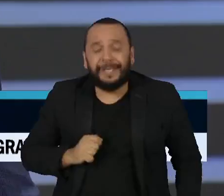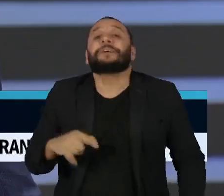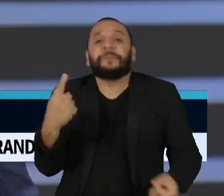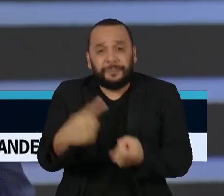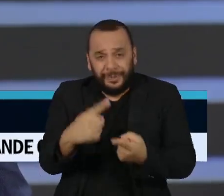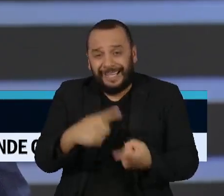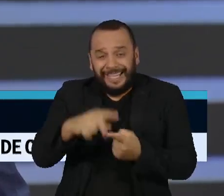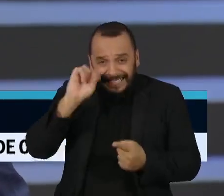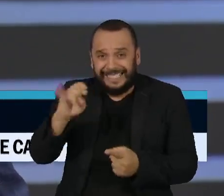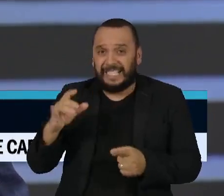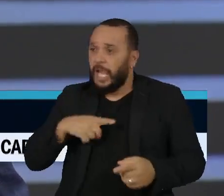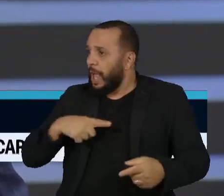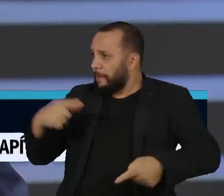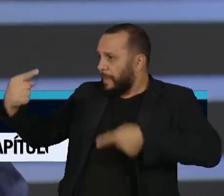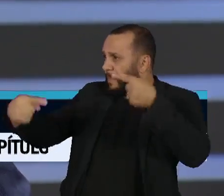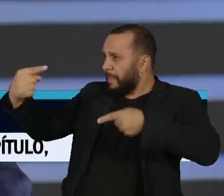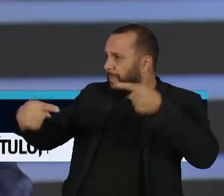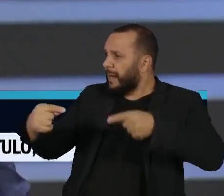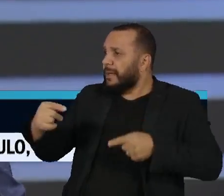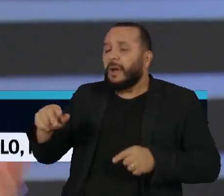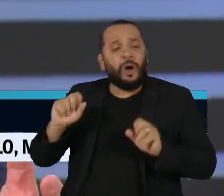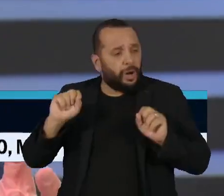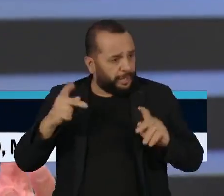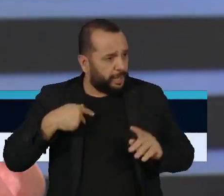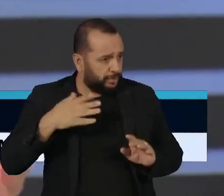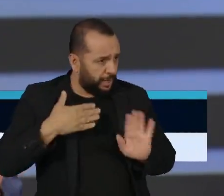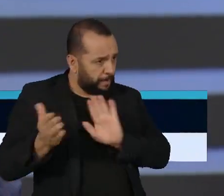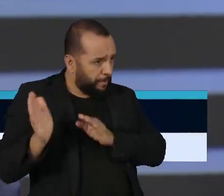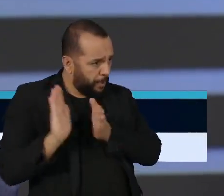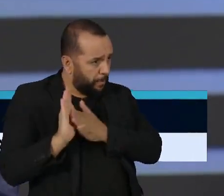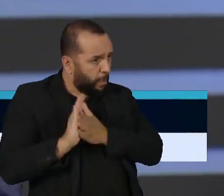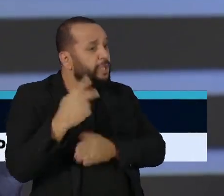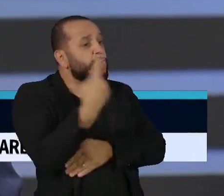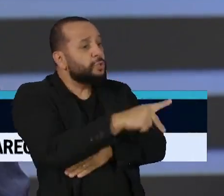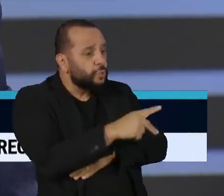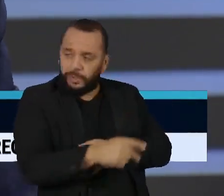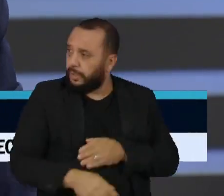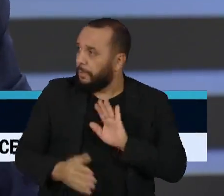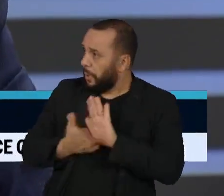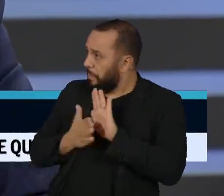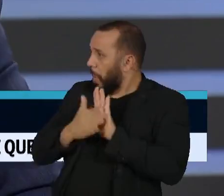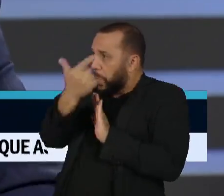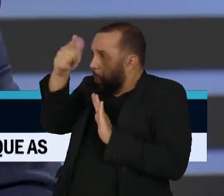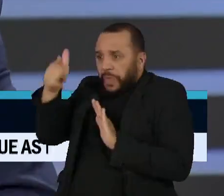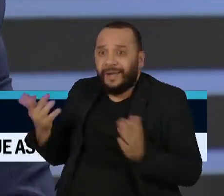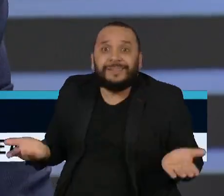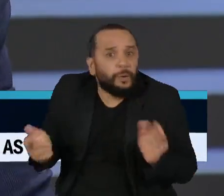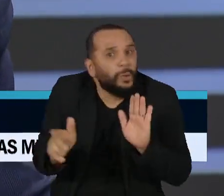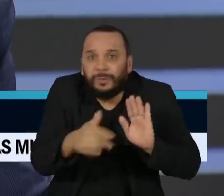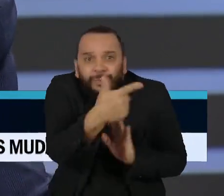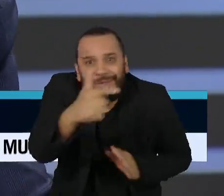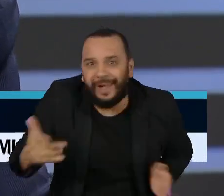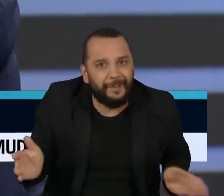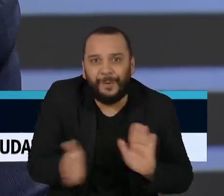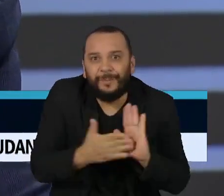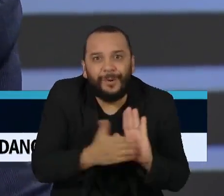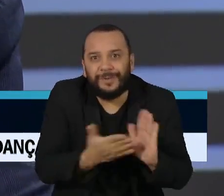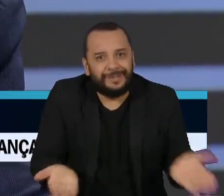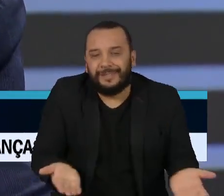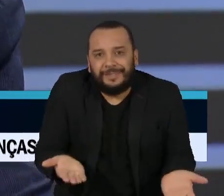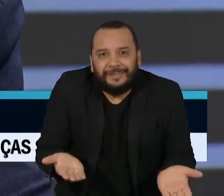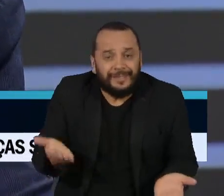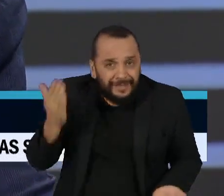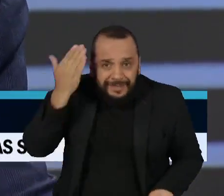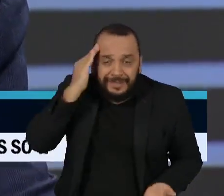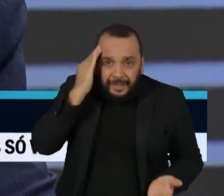mesmo, você tem um projeto alternativo, ele não tinha. Então, o que acontece? Esse espaço no campo à direita, e eu